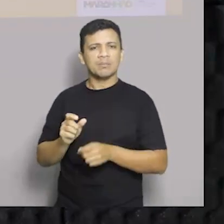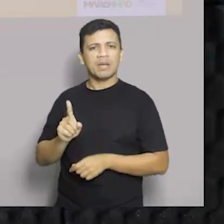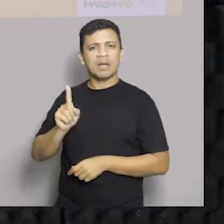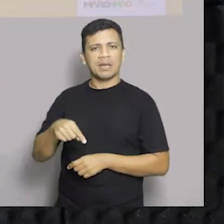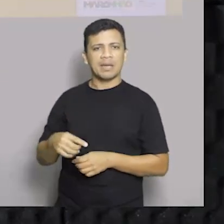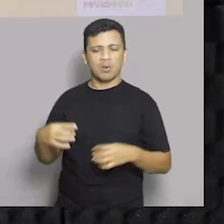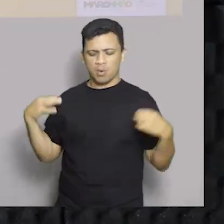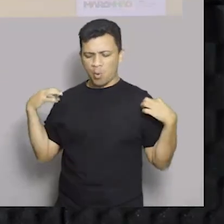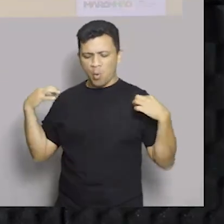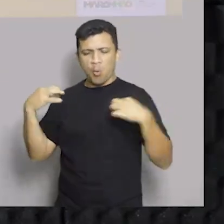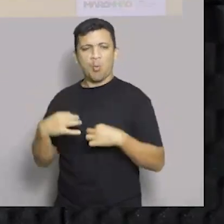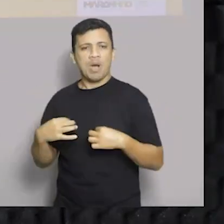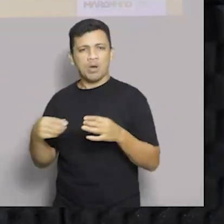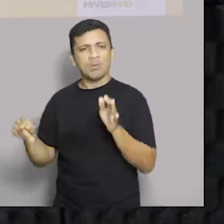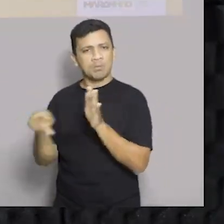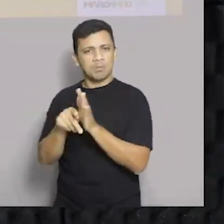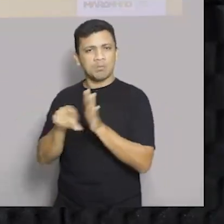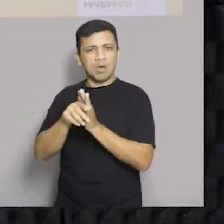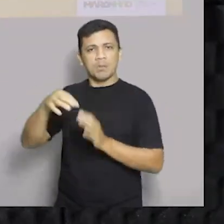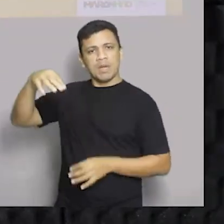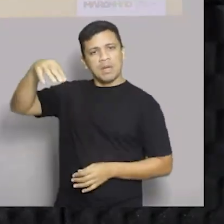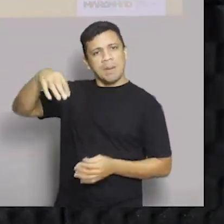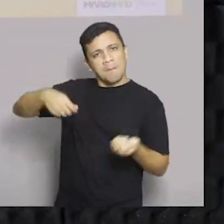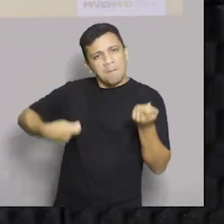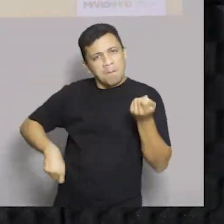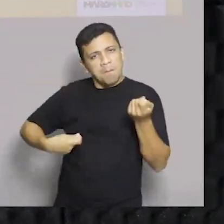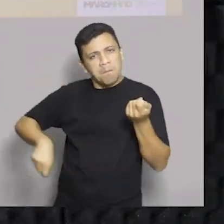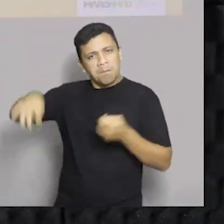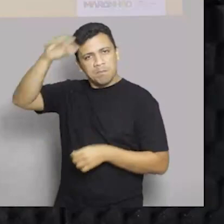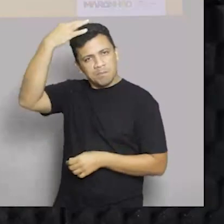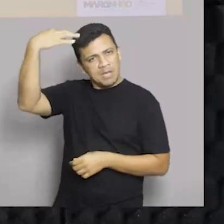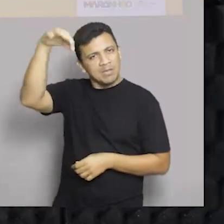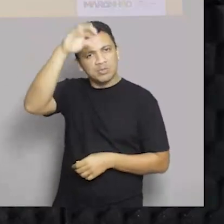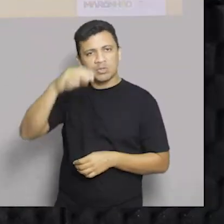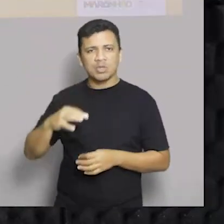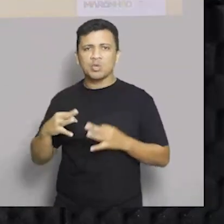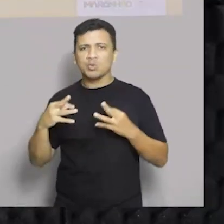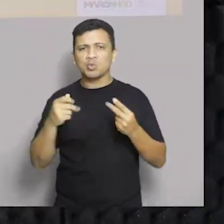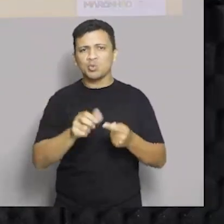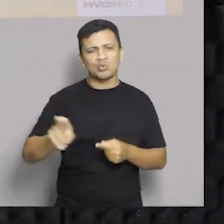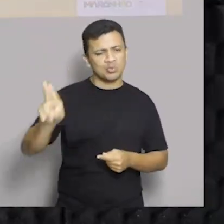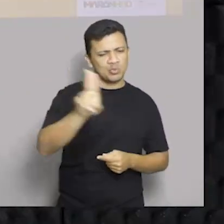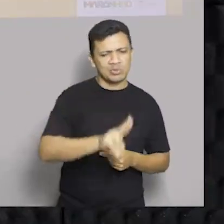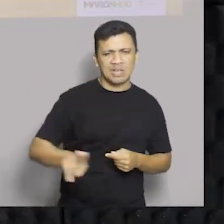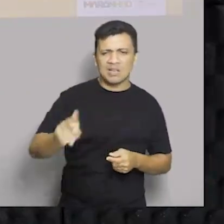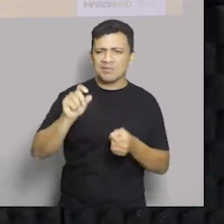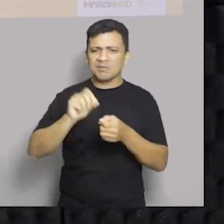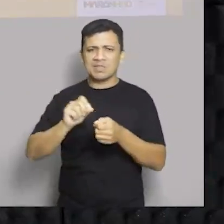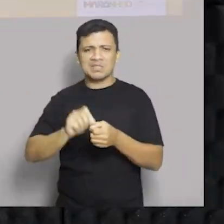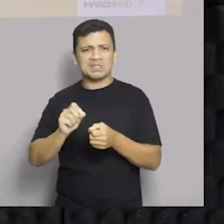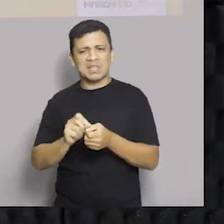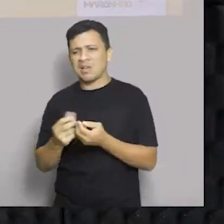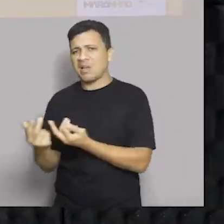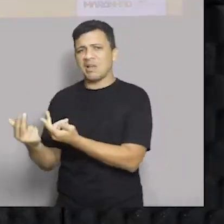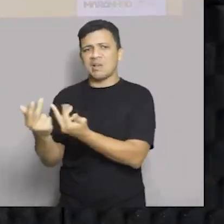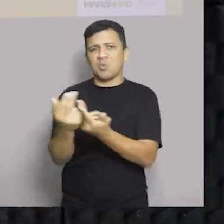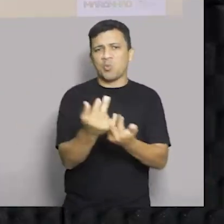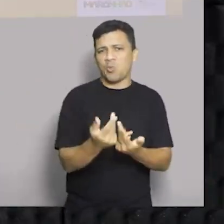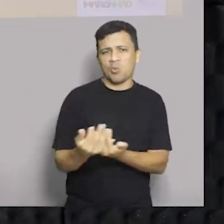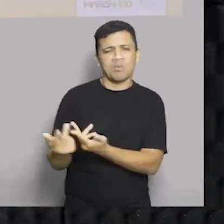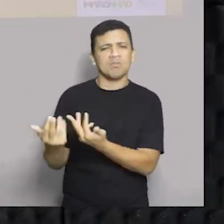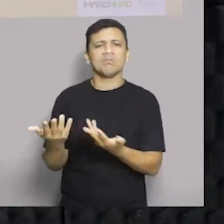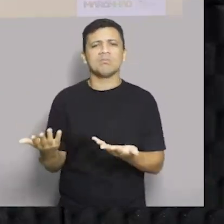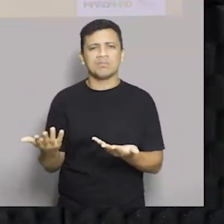é uma roupa típica. Como se todos usassem as mesmas coisas, todos fizessem as mesmas coisas, todos gostassem da